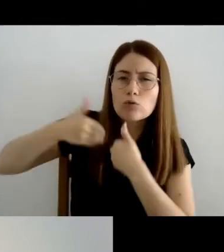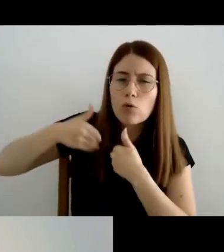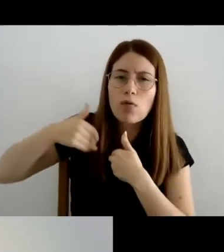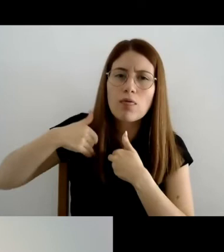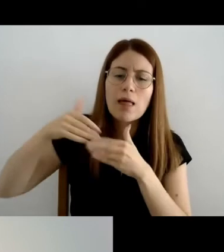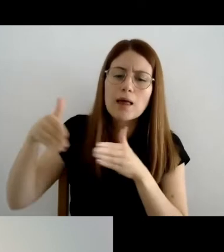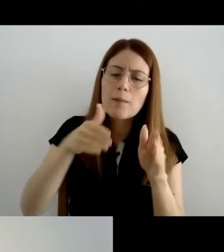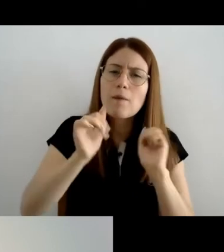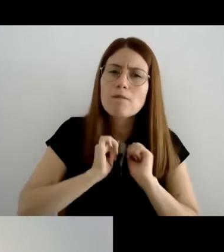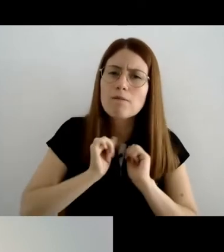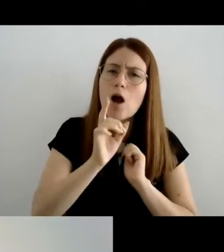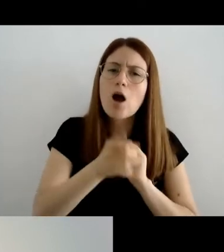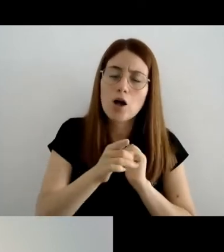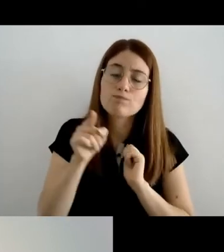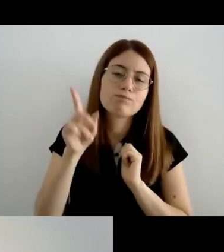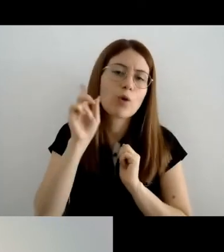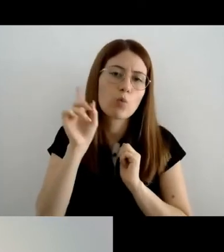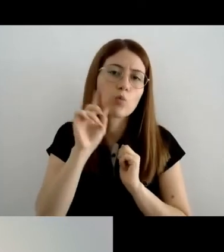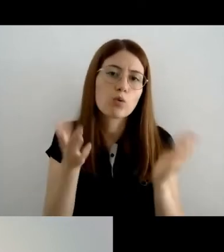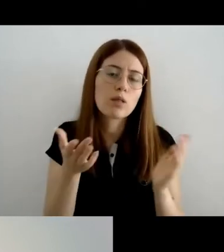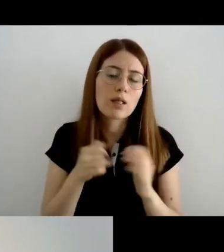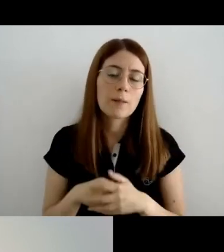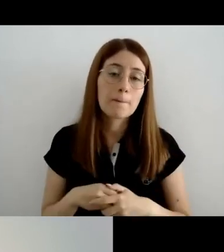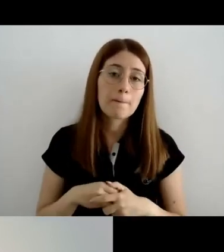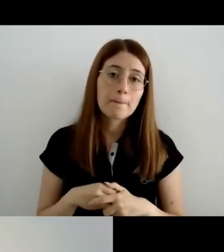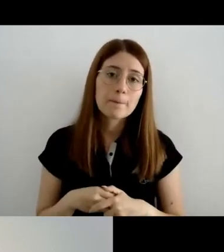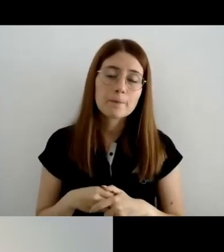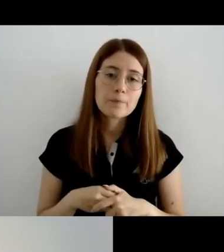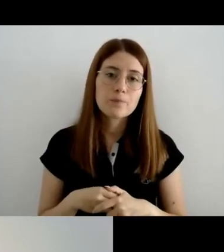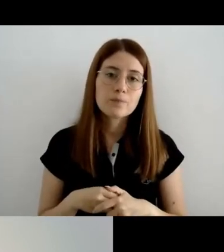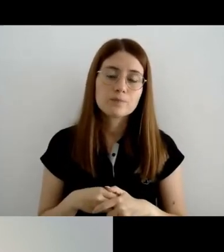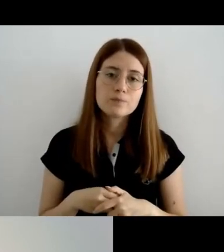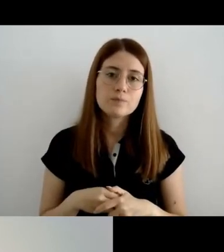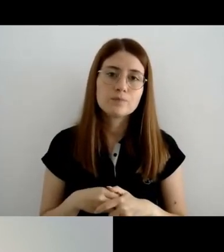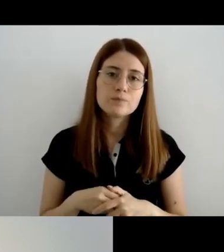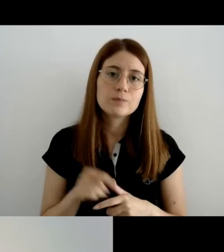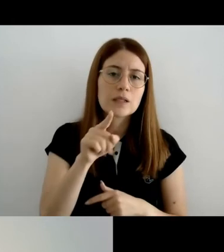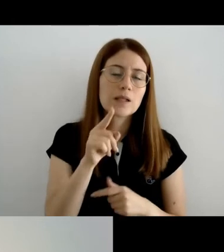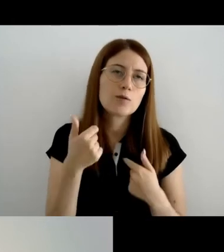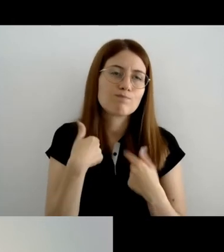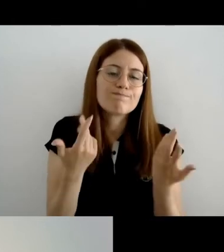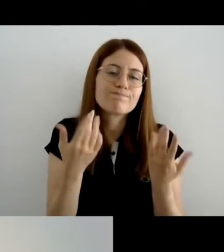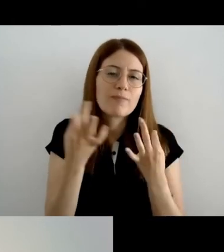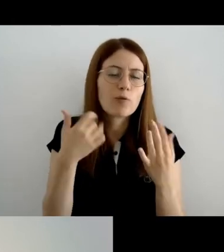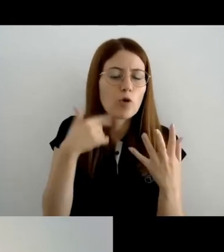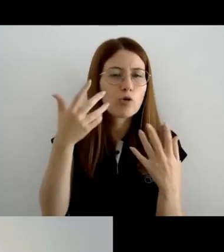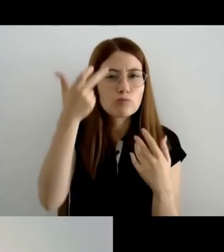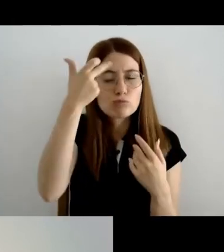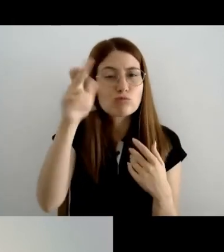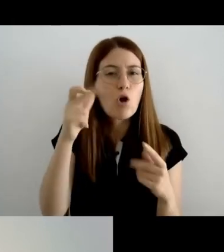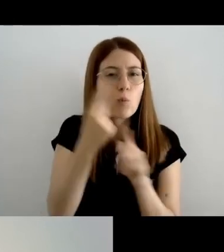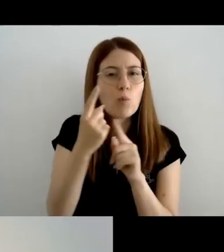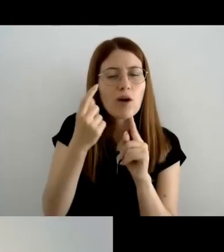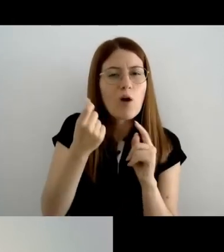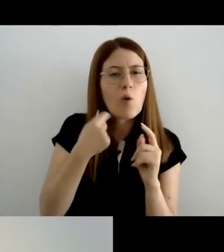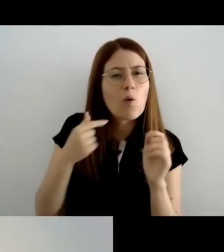o nosso caminho é importante, e nesse aspecto fui um felizardo pela formação que tive e pelo facto